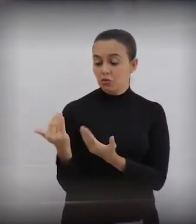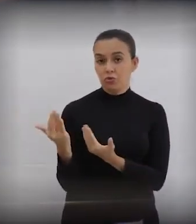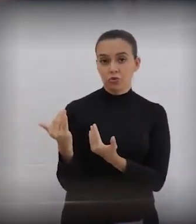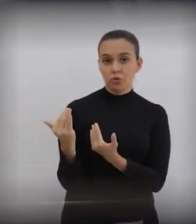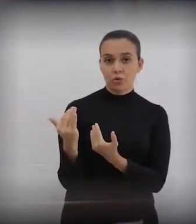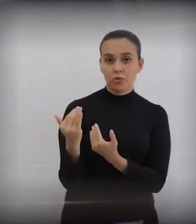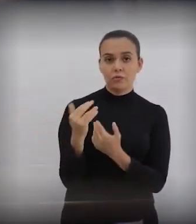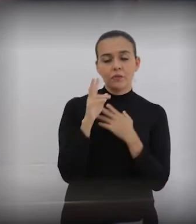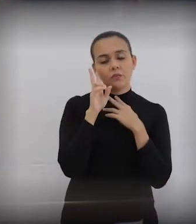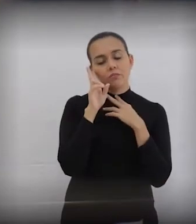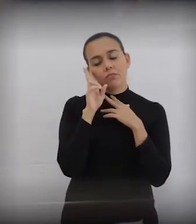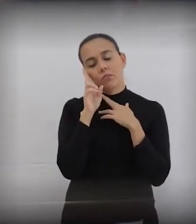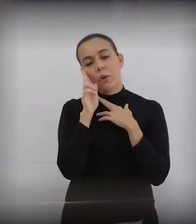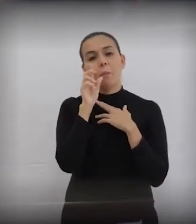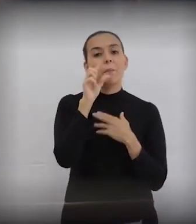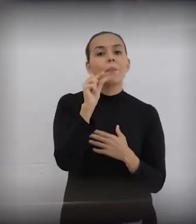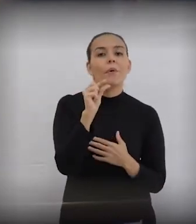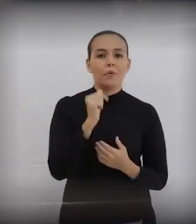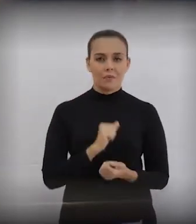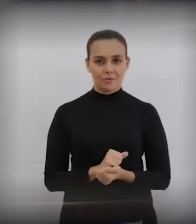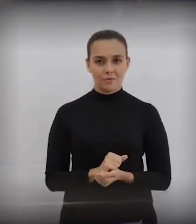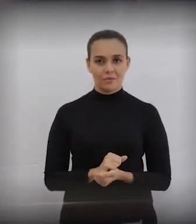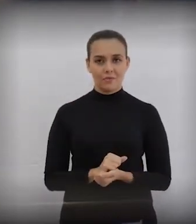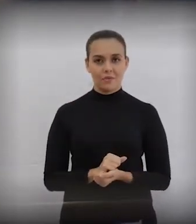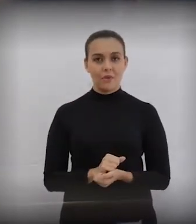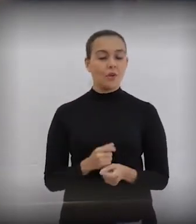dormem menos por conta